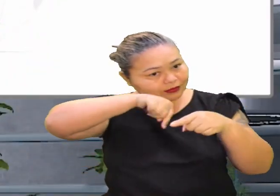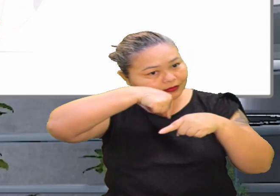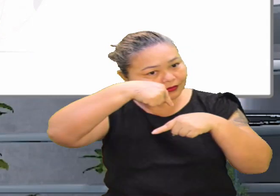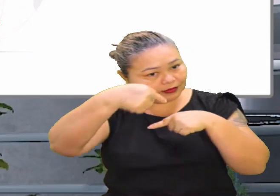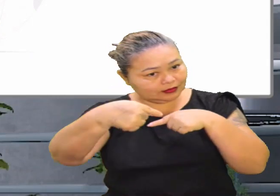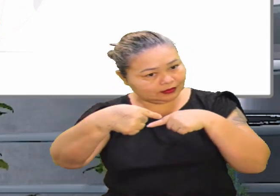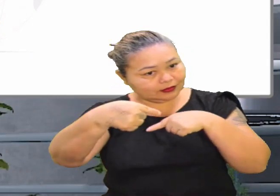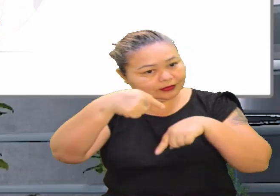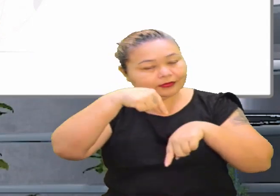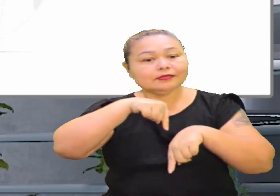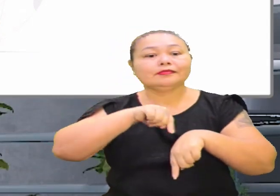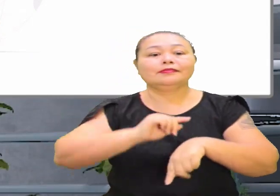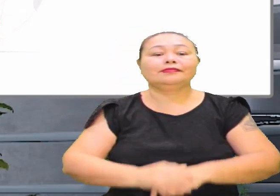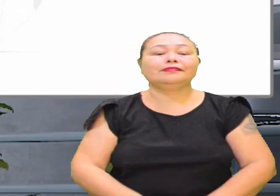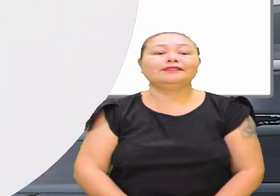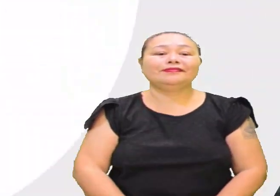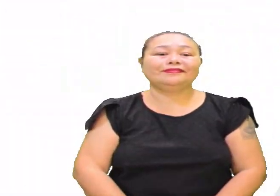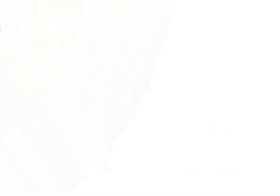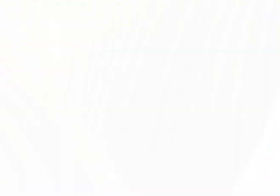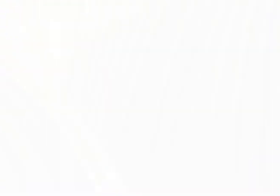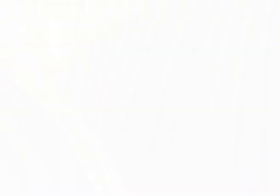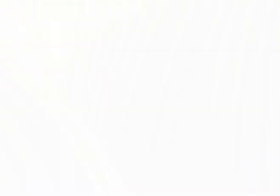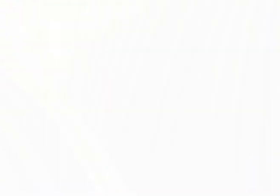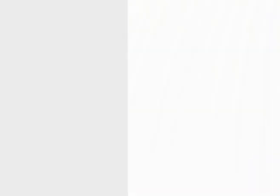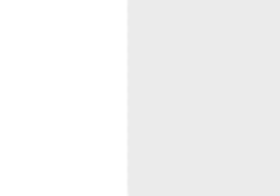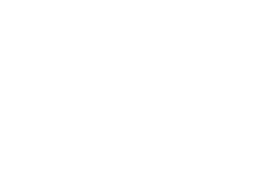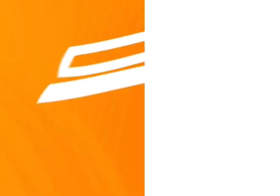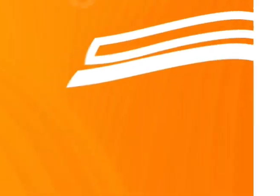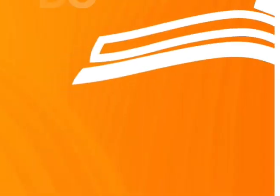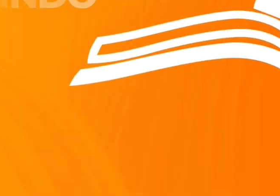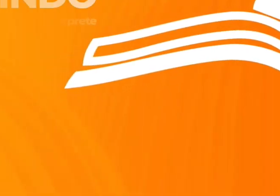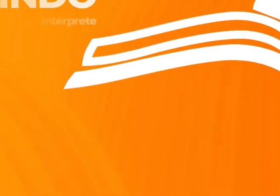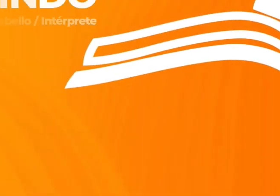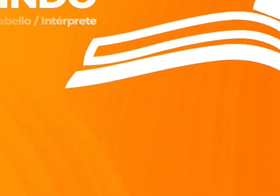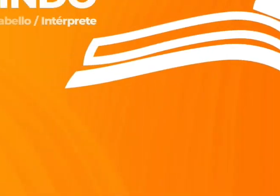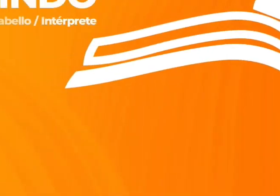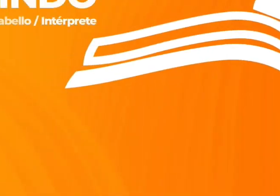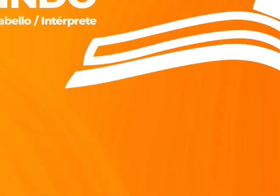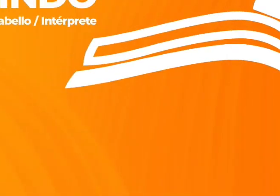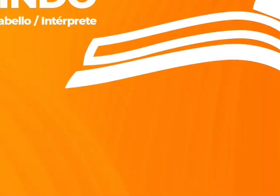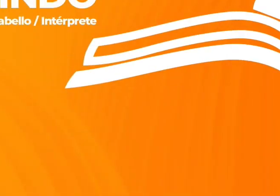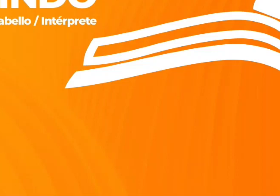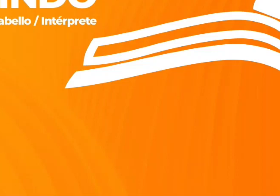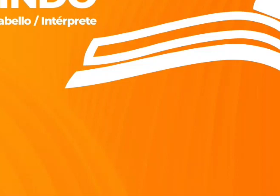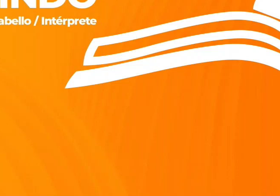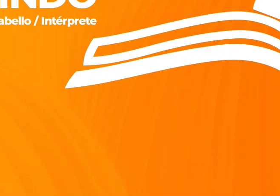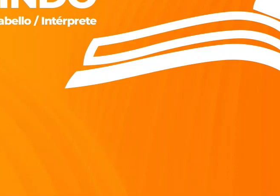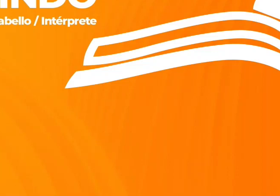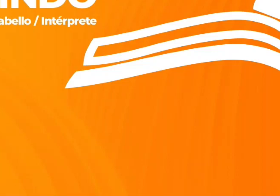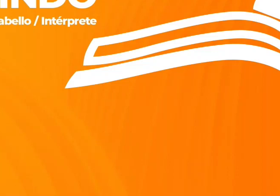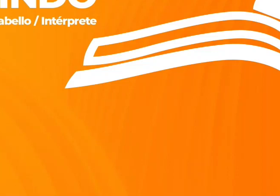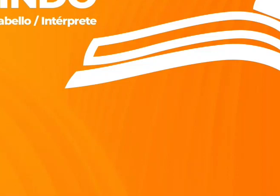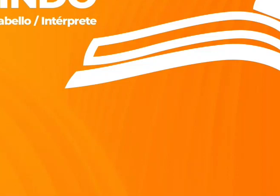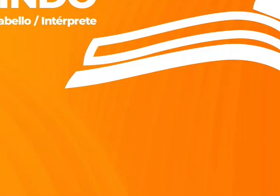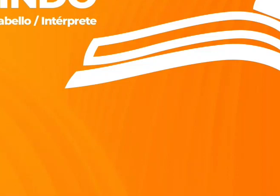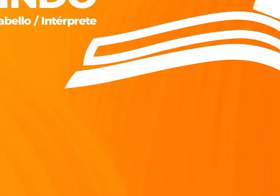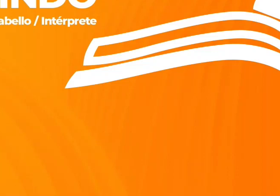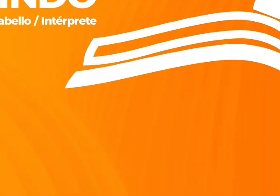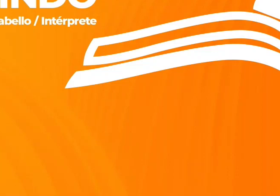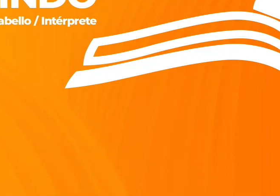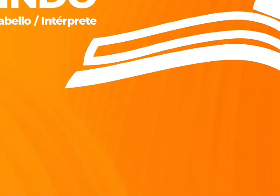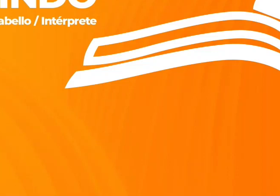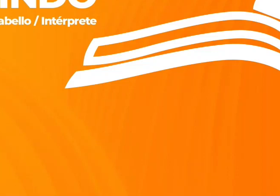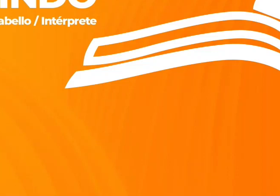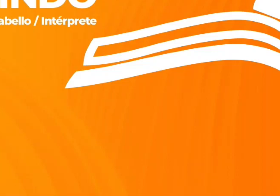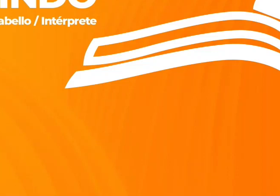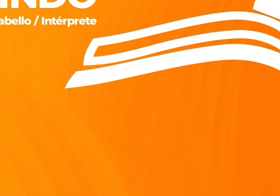X, Y holândrica. Temos a herança sexual ligada ao sexo e a influenciada